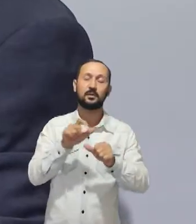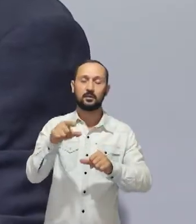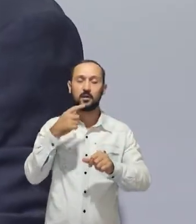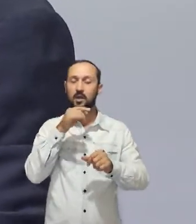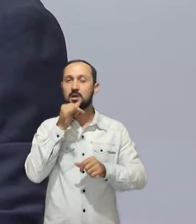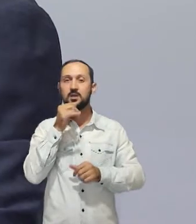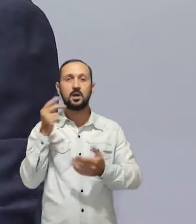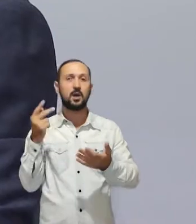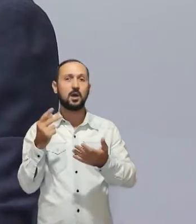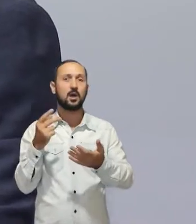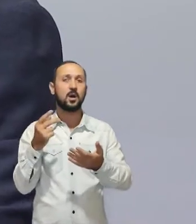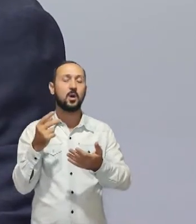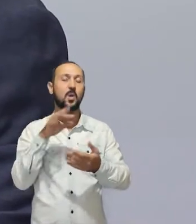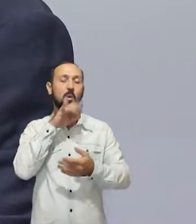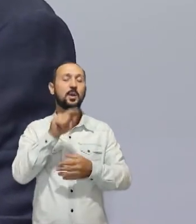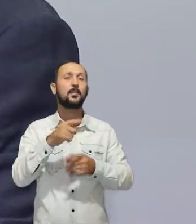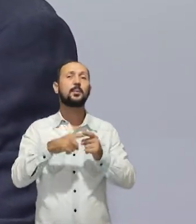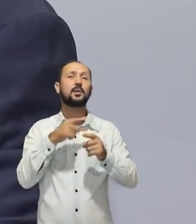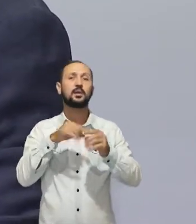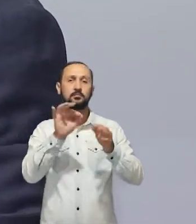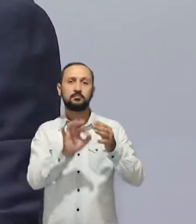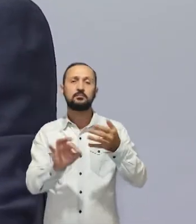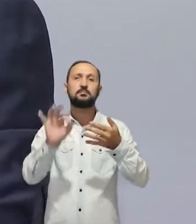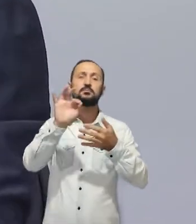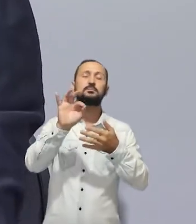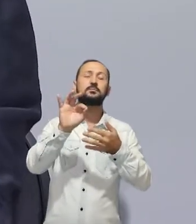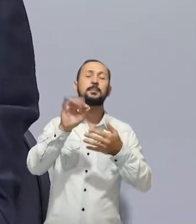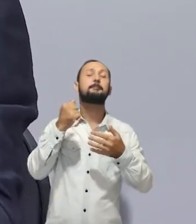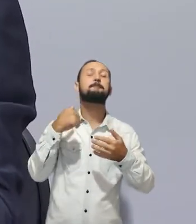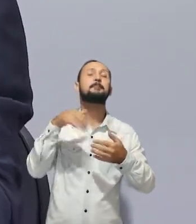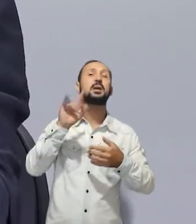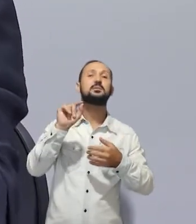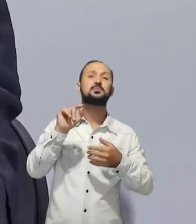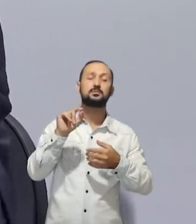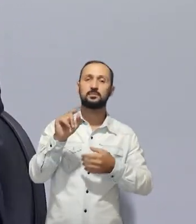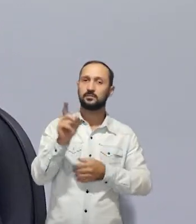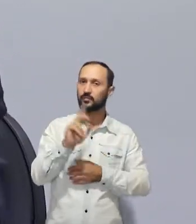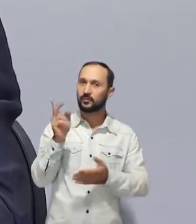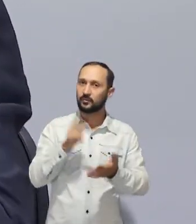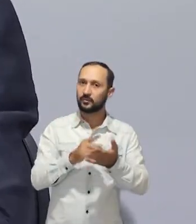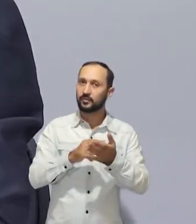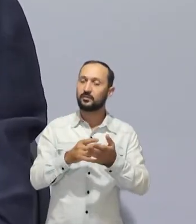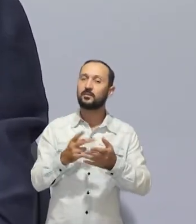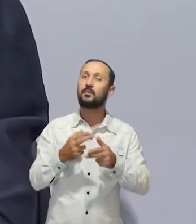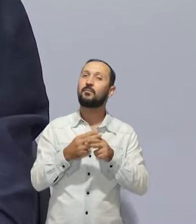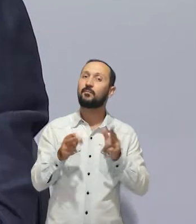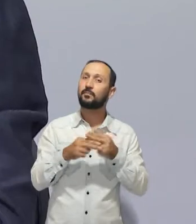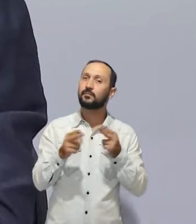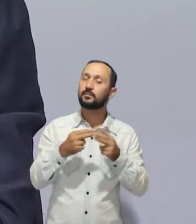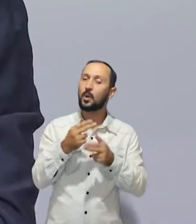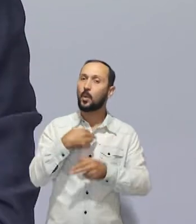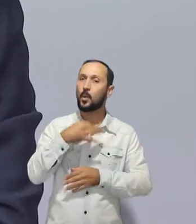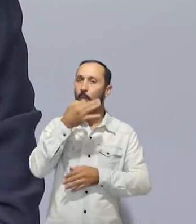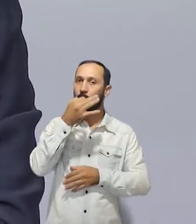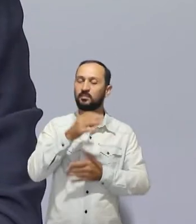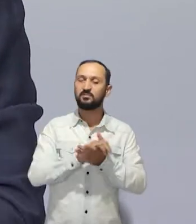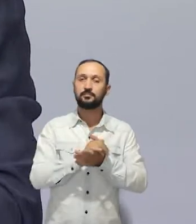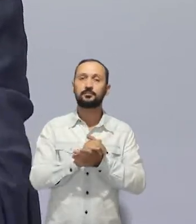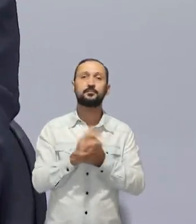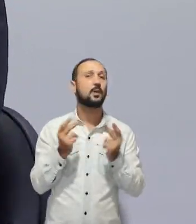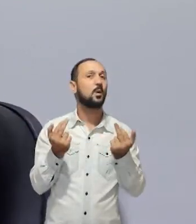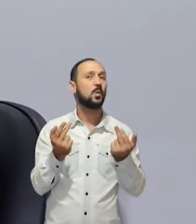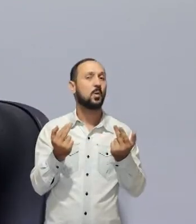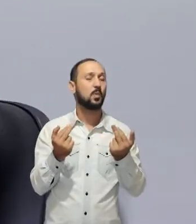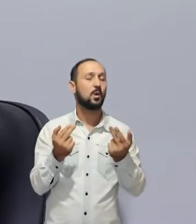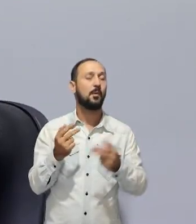ser muito maior. Não, essa correção deveria ser também muito maior. E não foi. Ela foi tímida, a nosso ver. Ao mesmo tempo, o